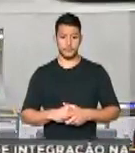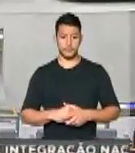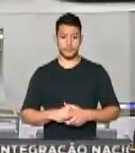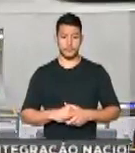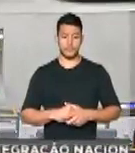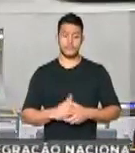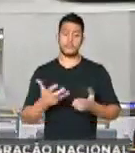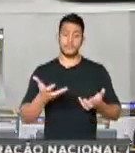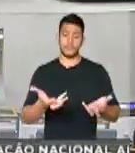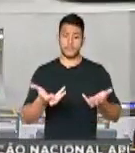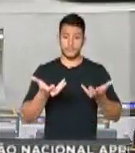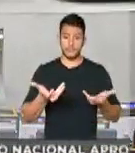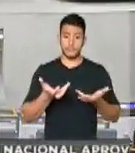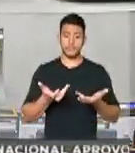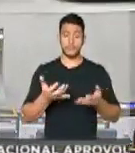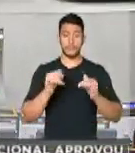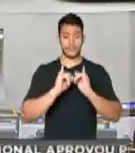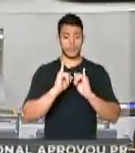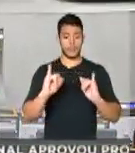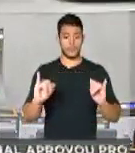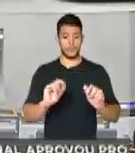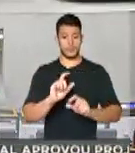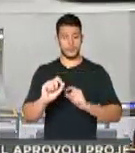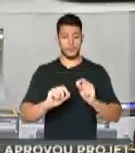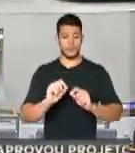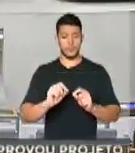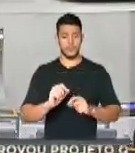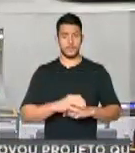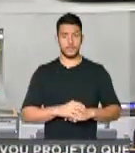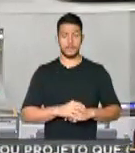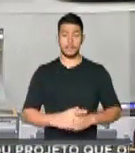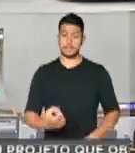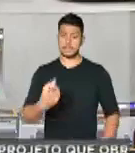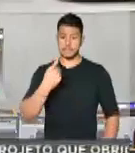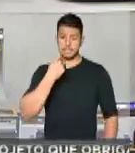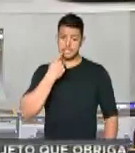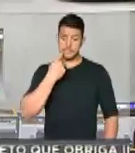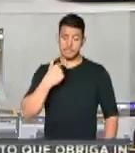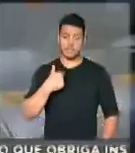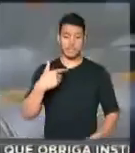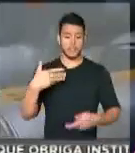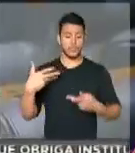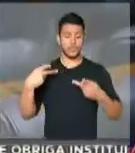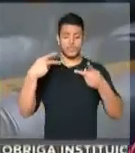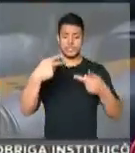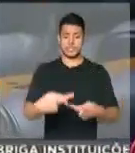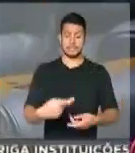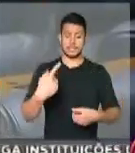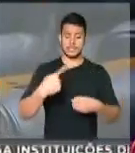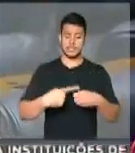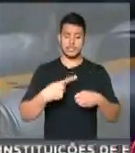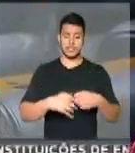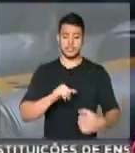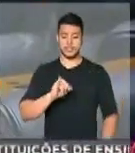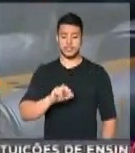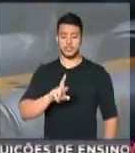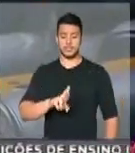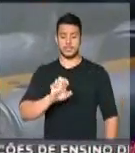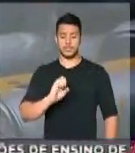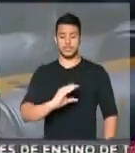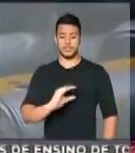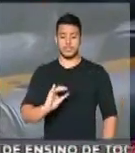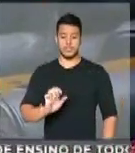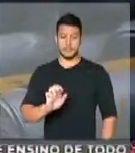para registrar, senhor presidente, a visita nossa na última sexta-feira à cidade de Irecê, acompanhando o governador Rui